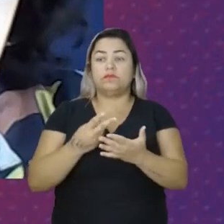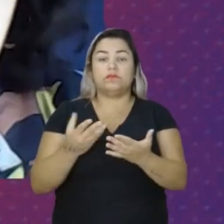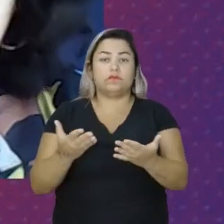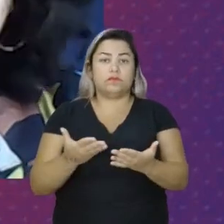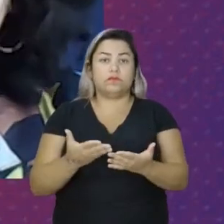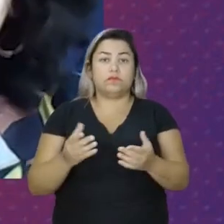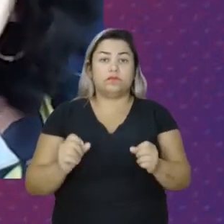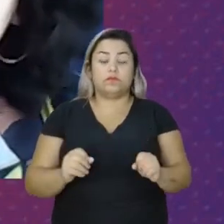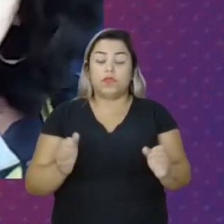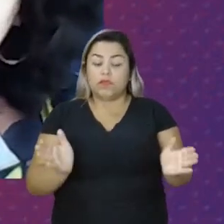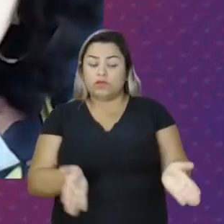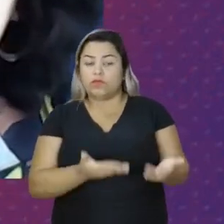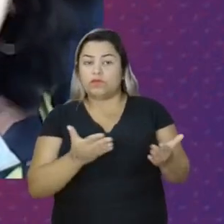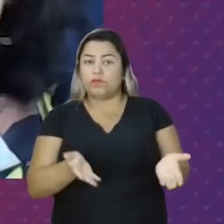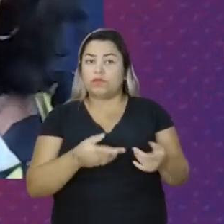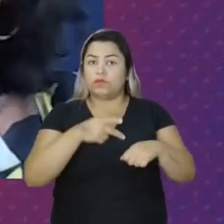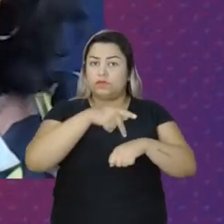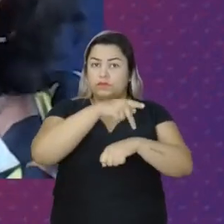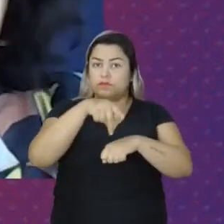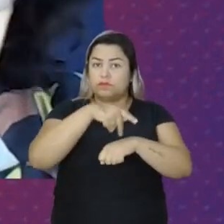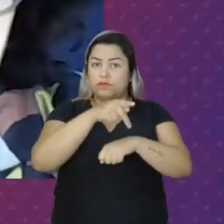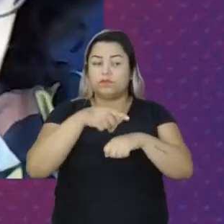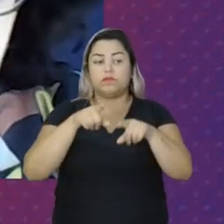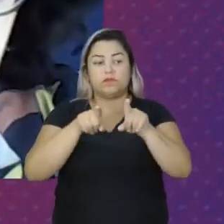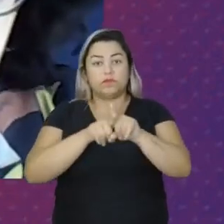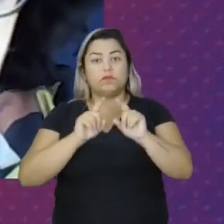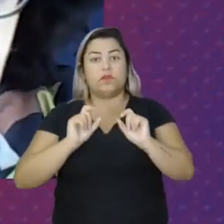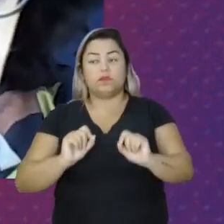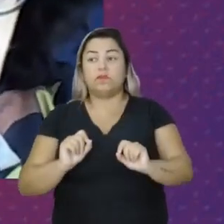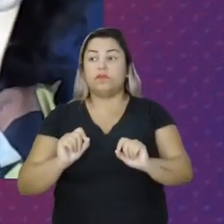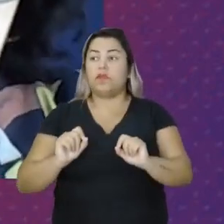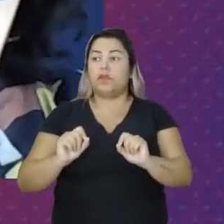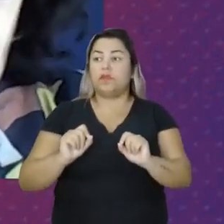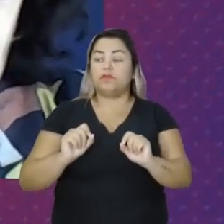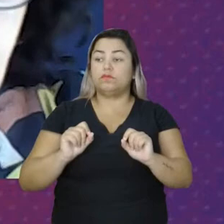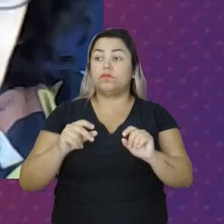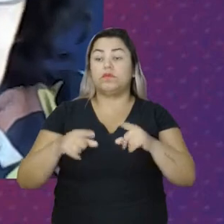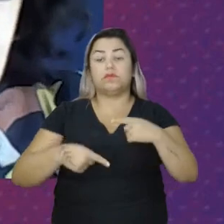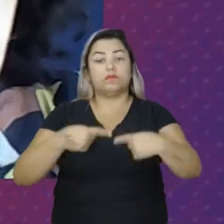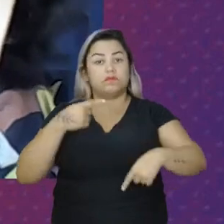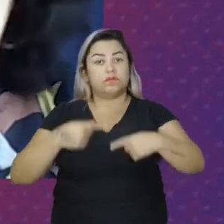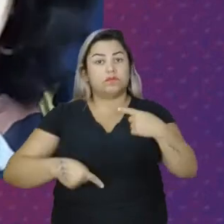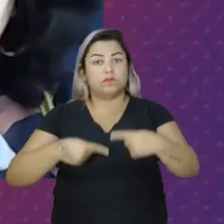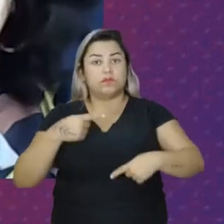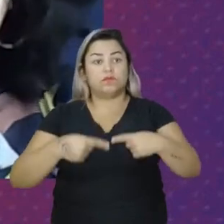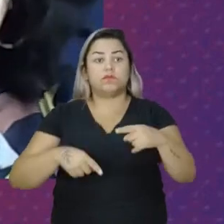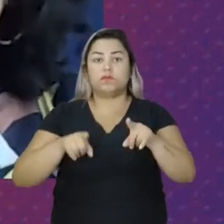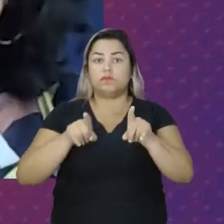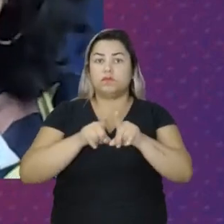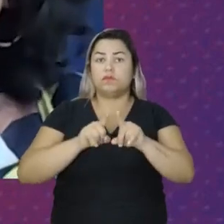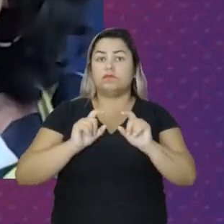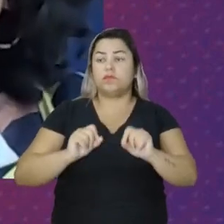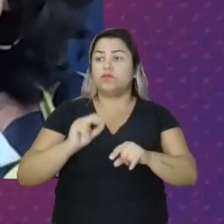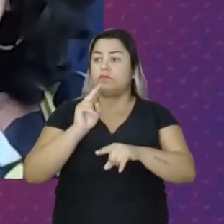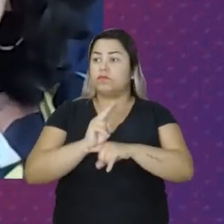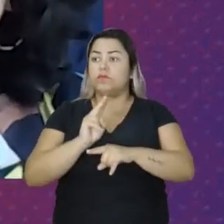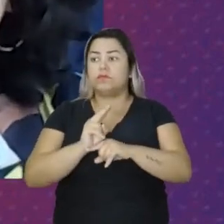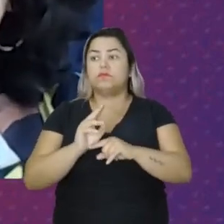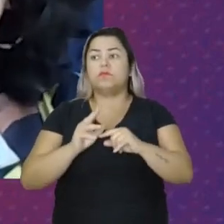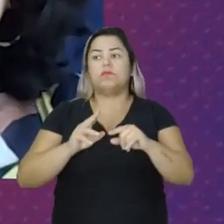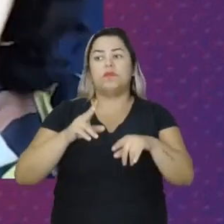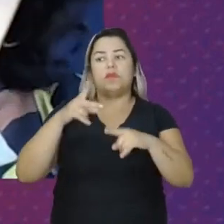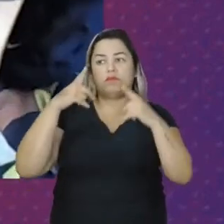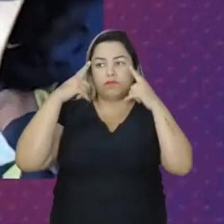ele estimula os países a adotarem essas políticas, né, de prevenção